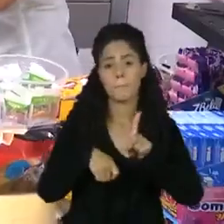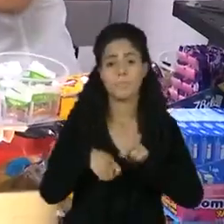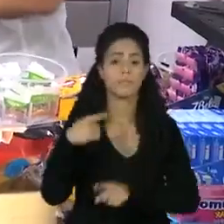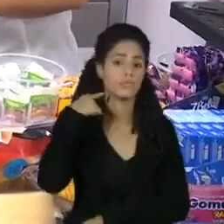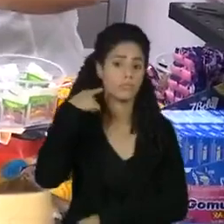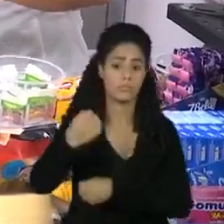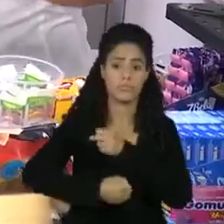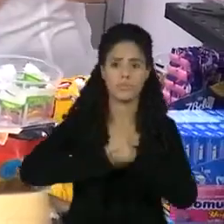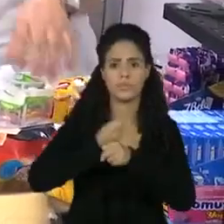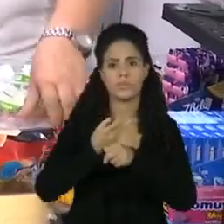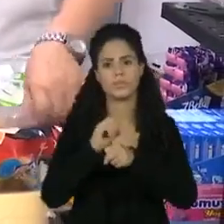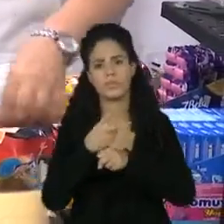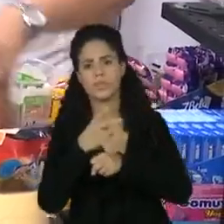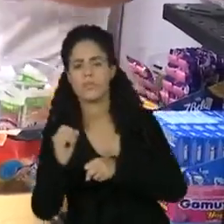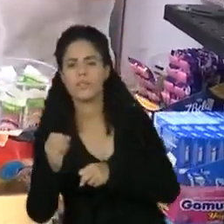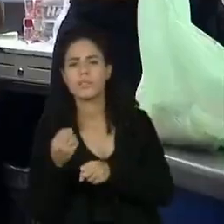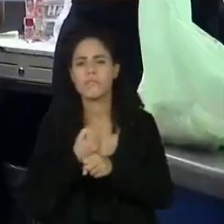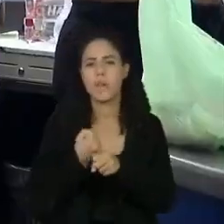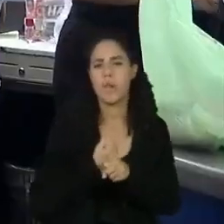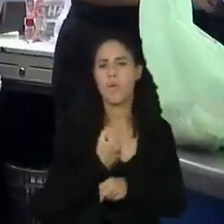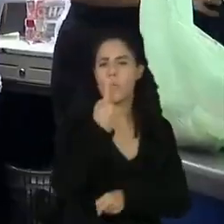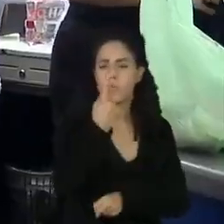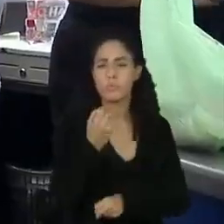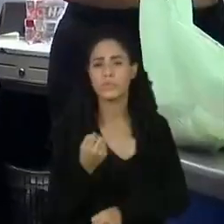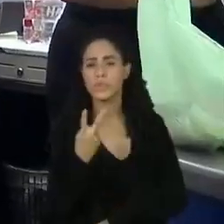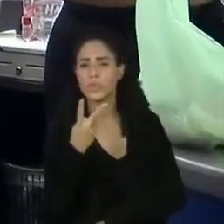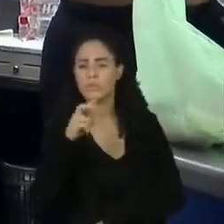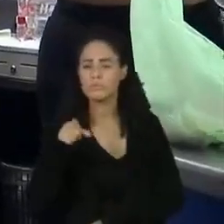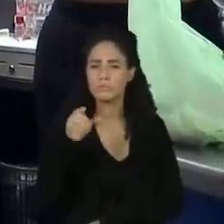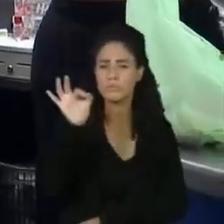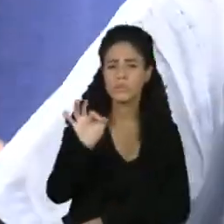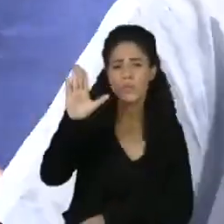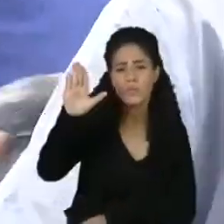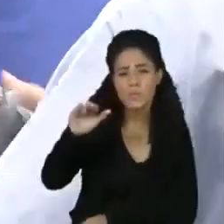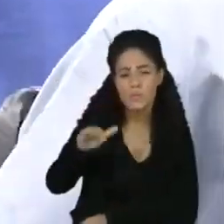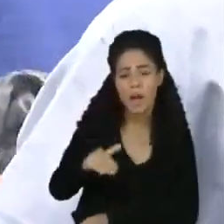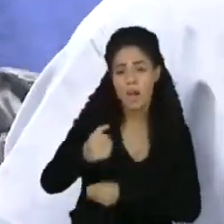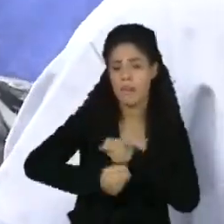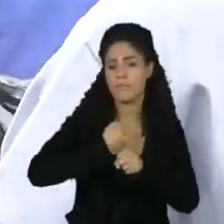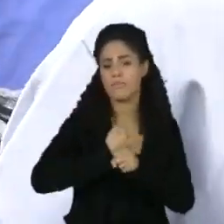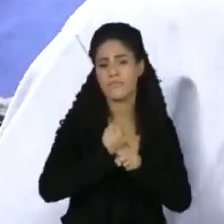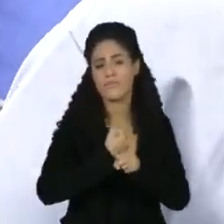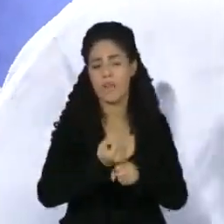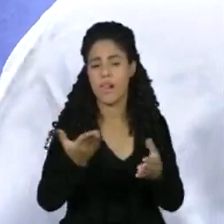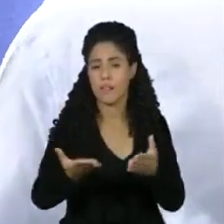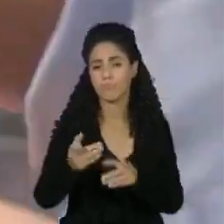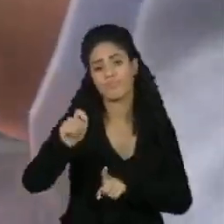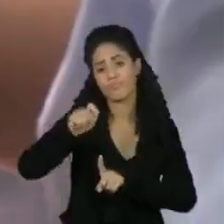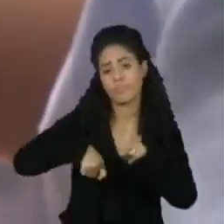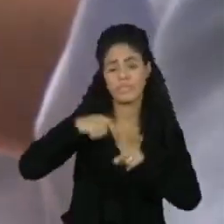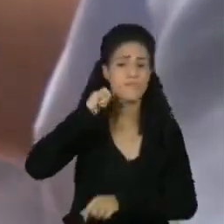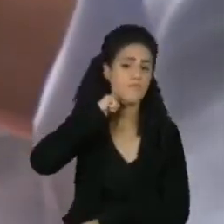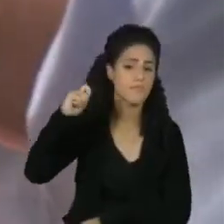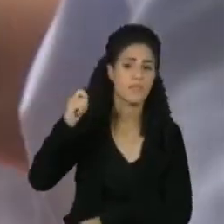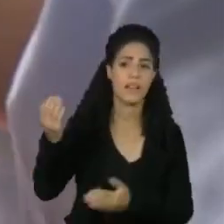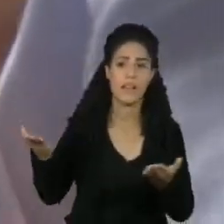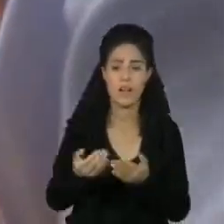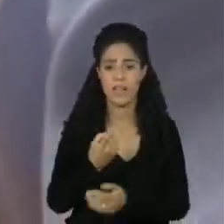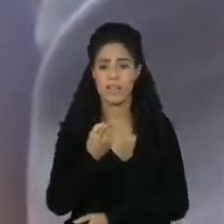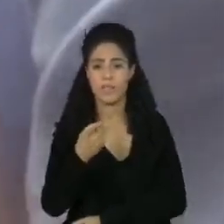inflação acumulada em 12 meses estava em menos de 2% ao ano. A previsão para abril deste ano é